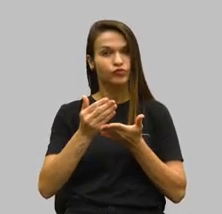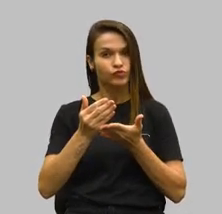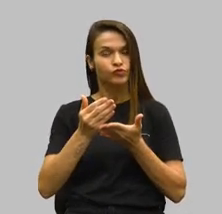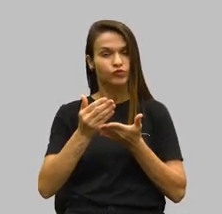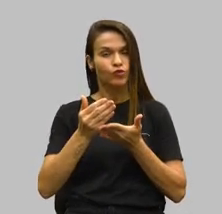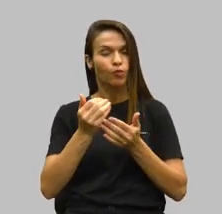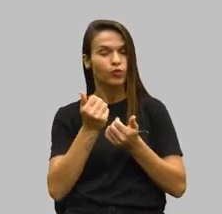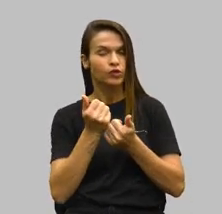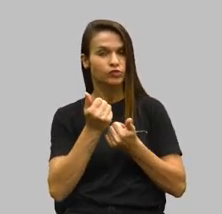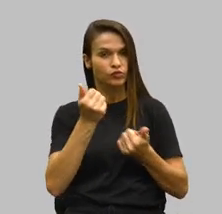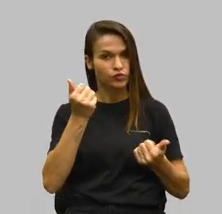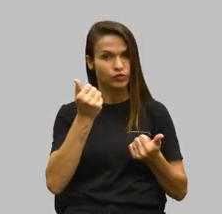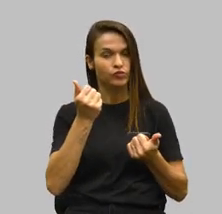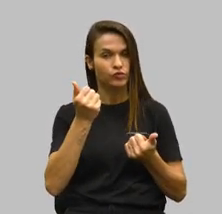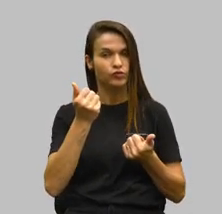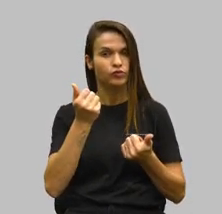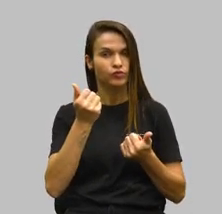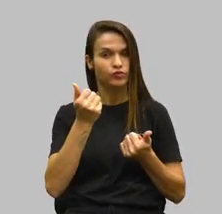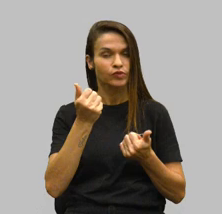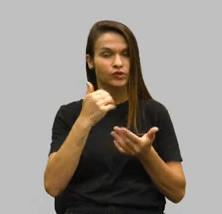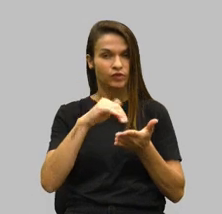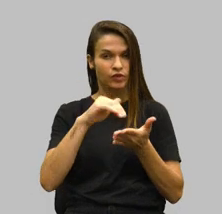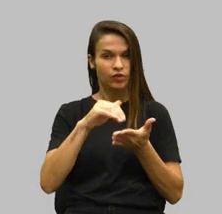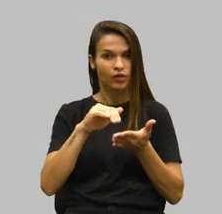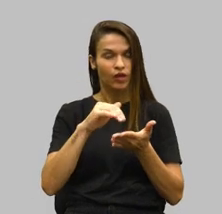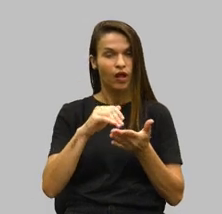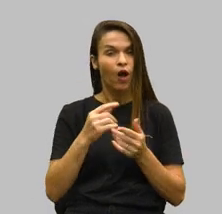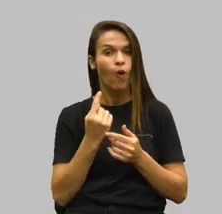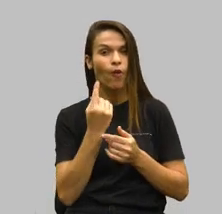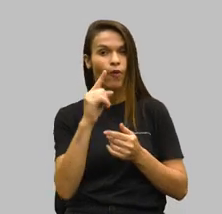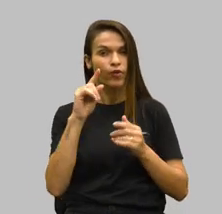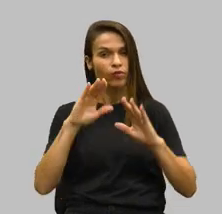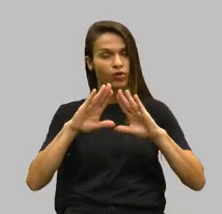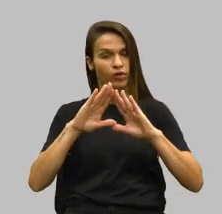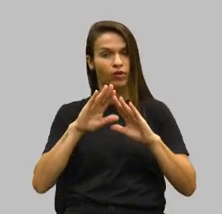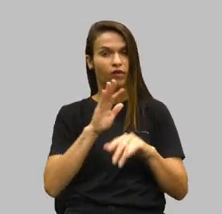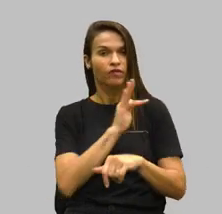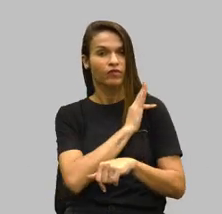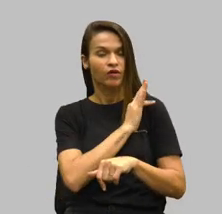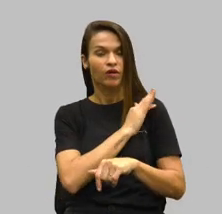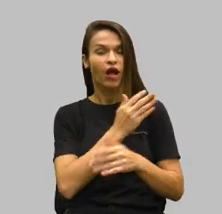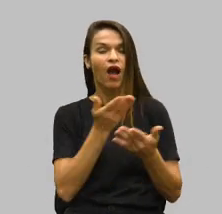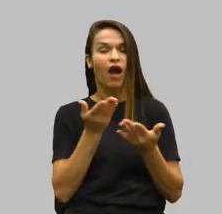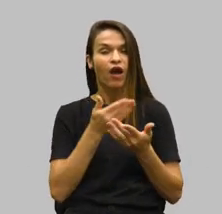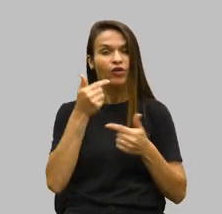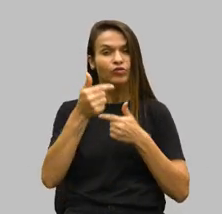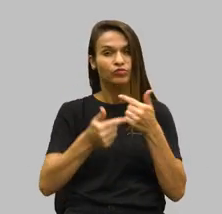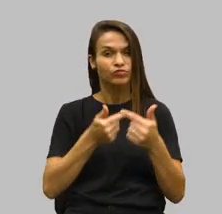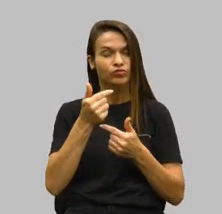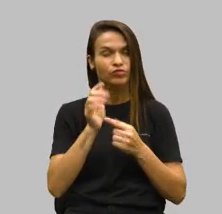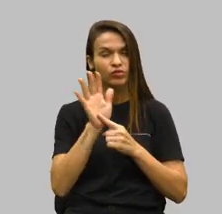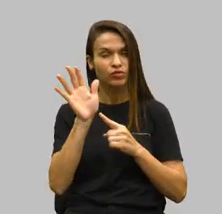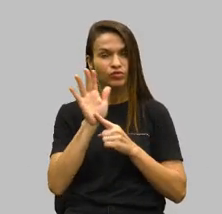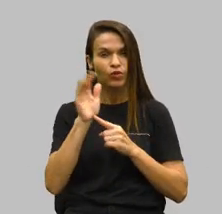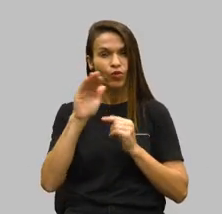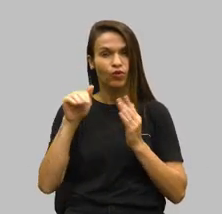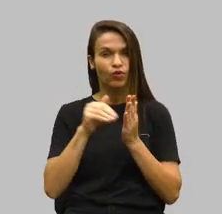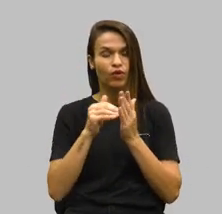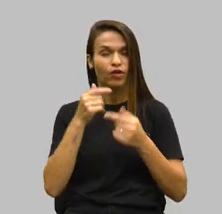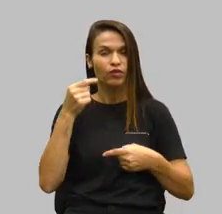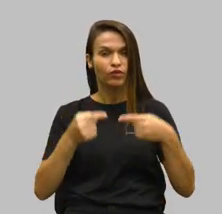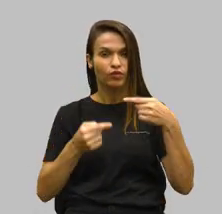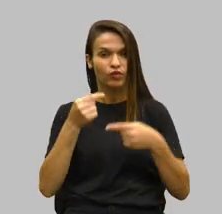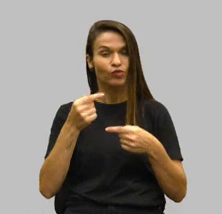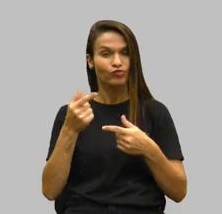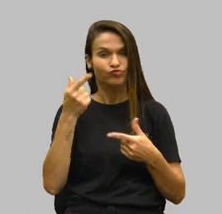subsecretaria no no na última Assembleia fiscaliza e agora com as demandas e com Todas aquelas políticas que foram